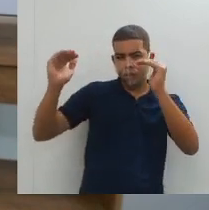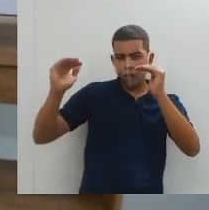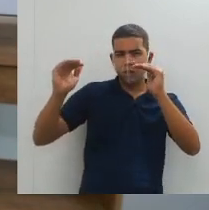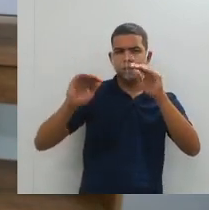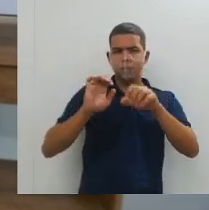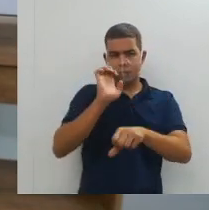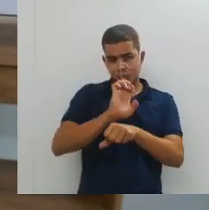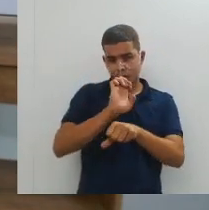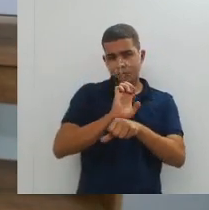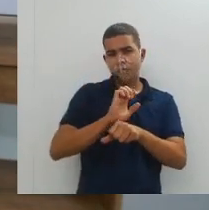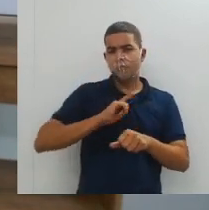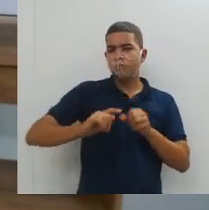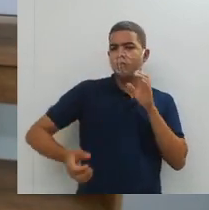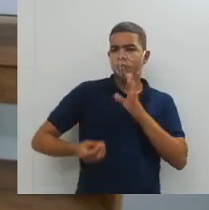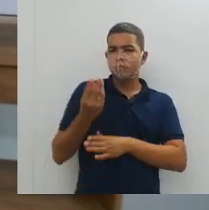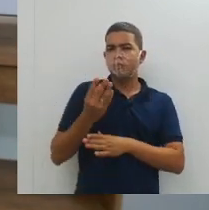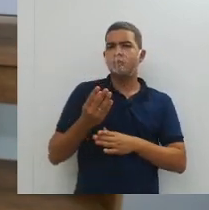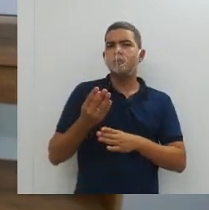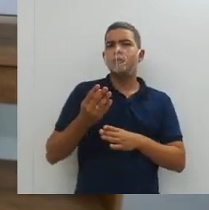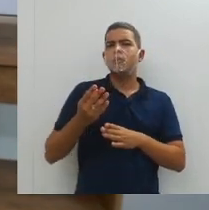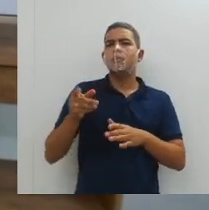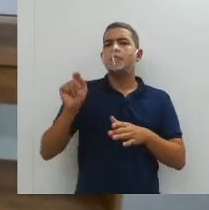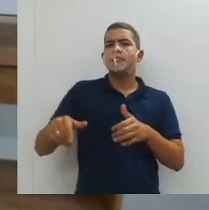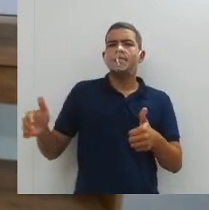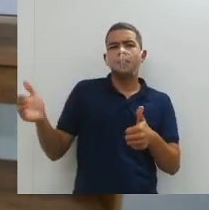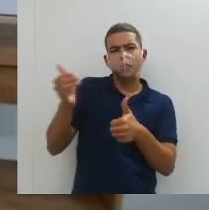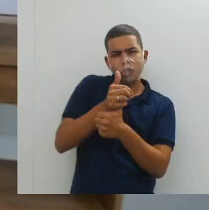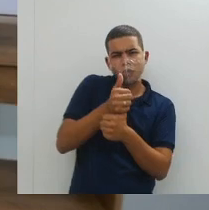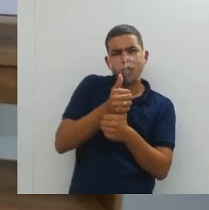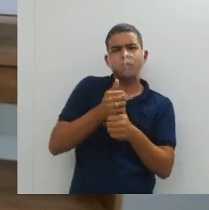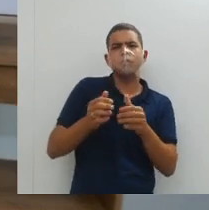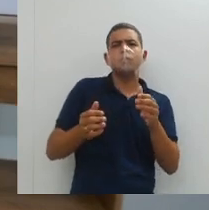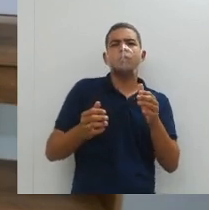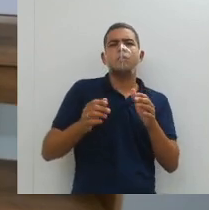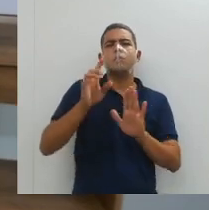Estado, tende a substituir o direito